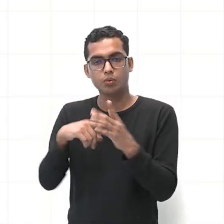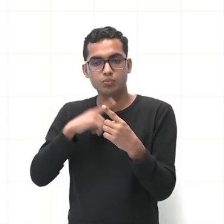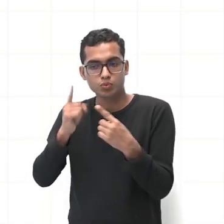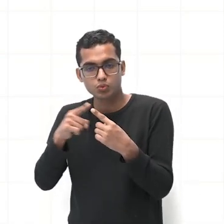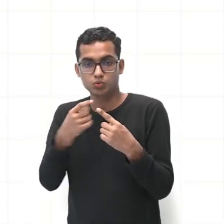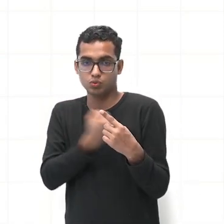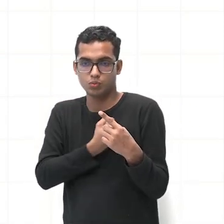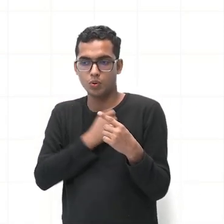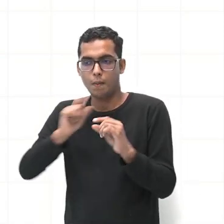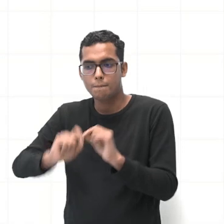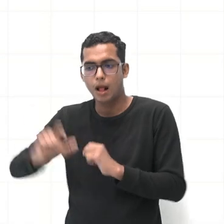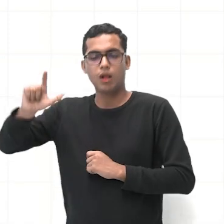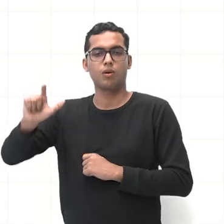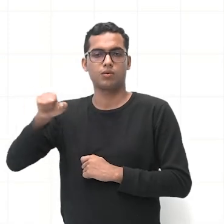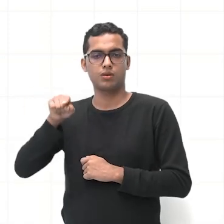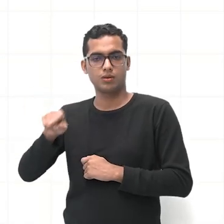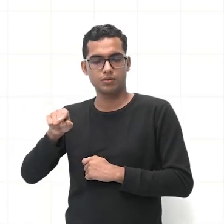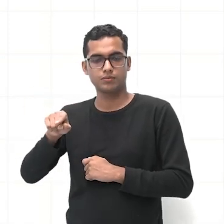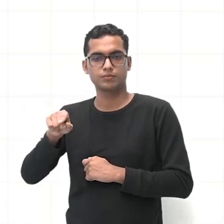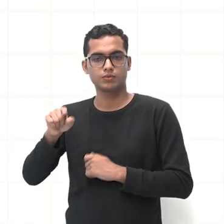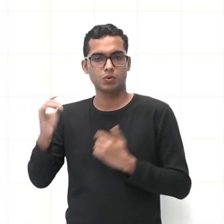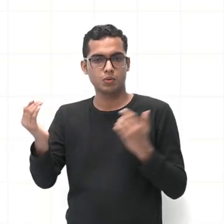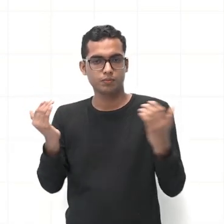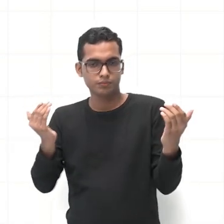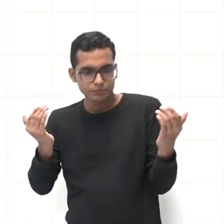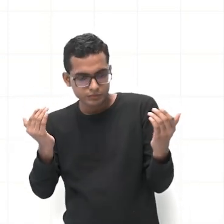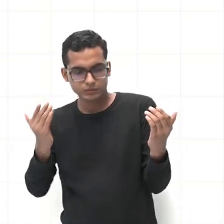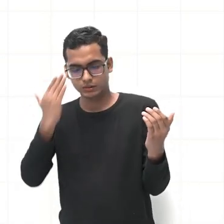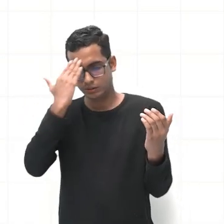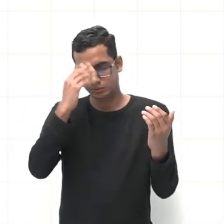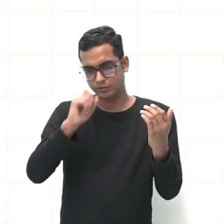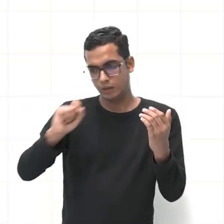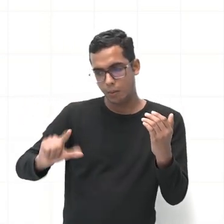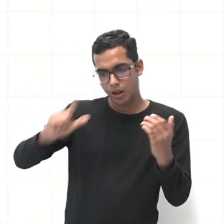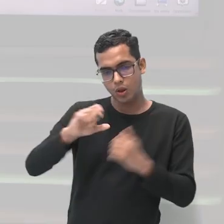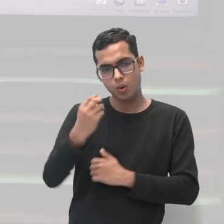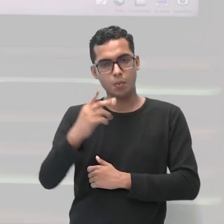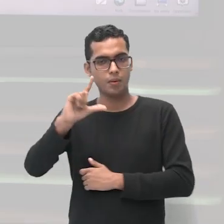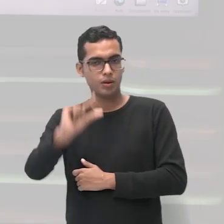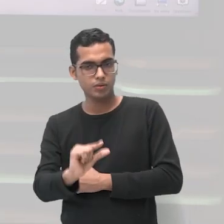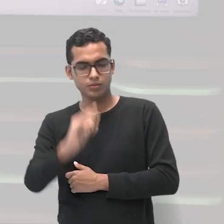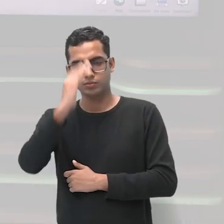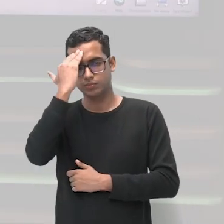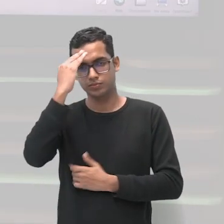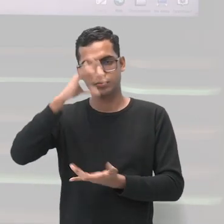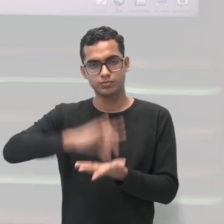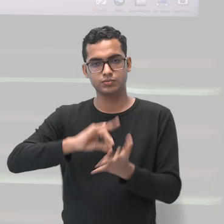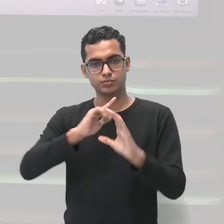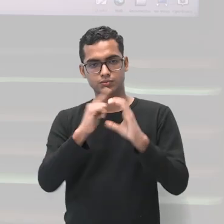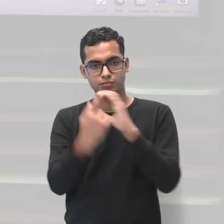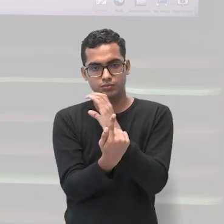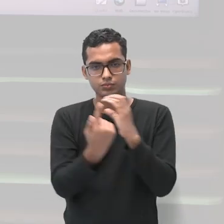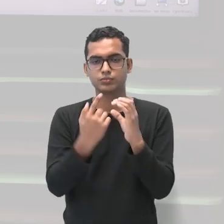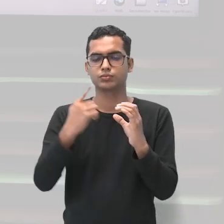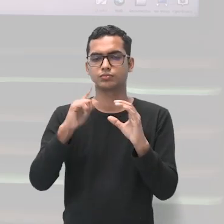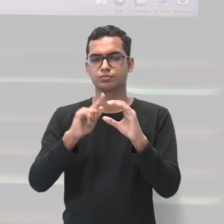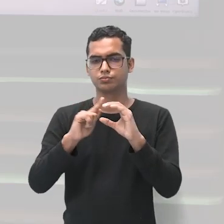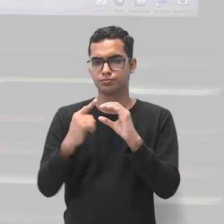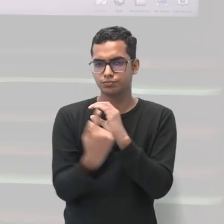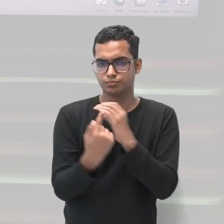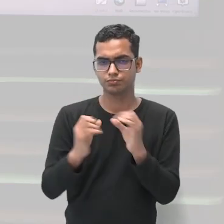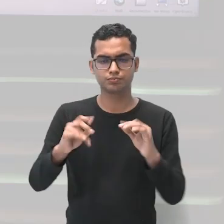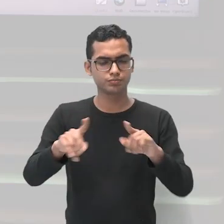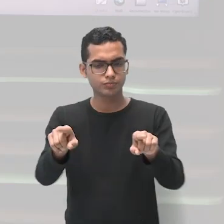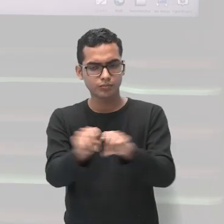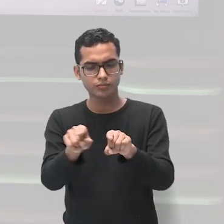fazemos isso? Certo? Geometricamente. Então, vamos ver aqui o passo a passo para entender, porque fica assim um tanto fugaz quando